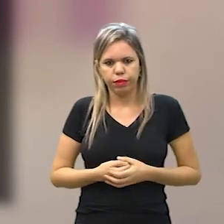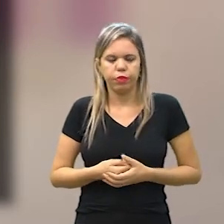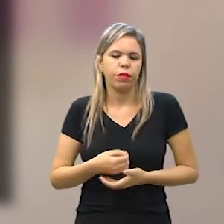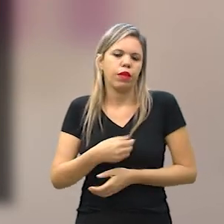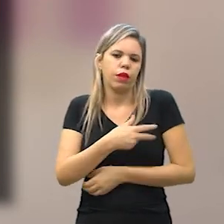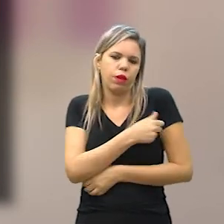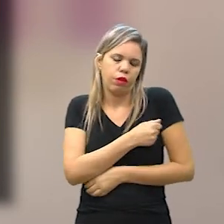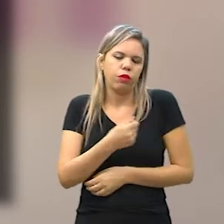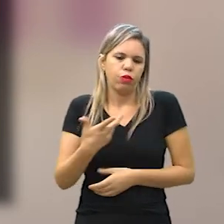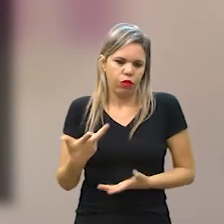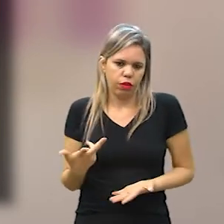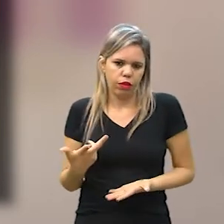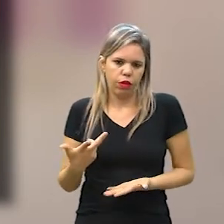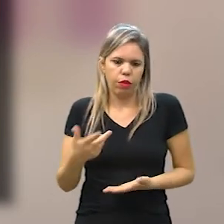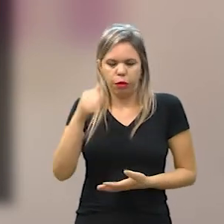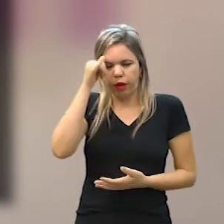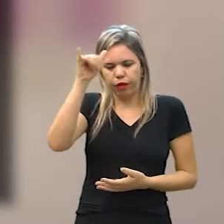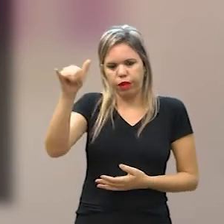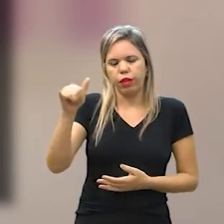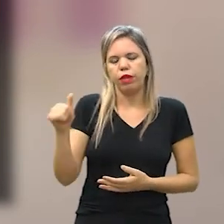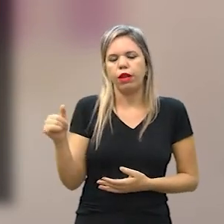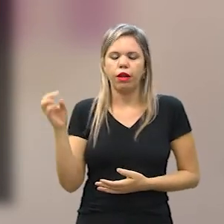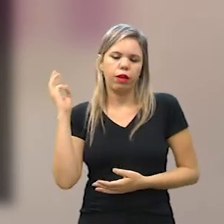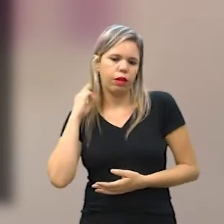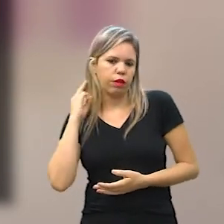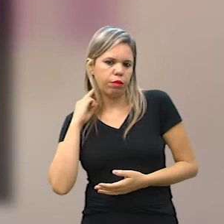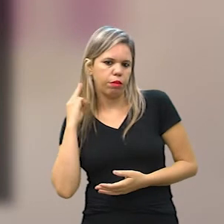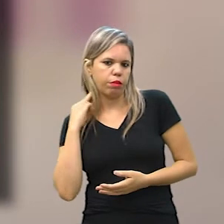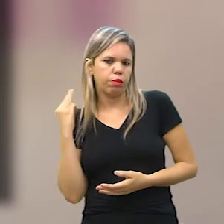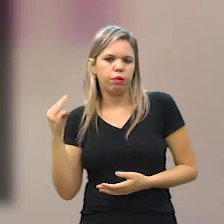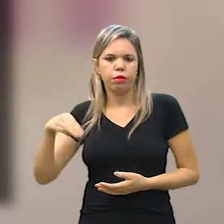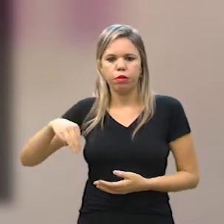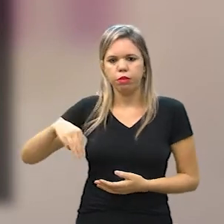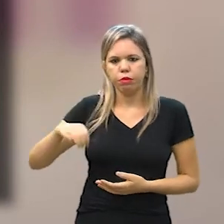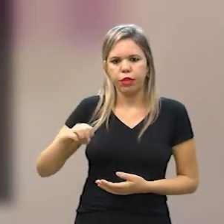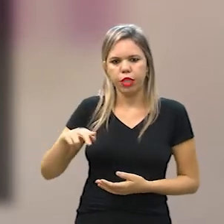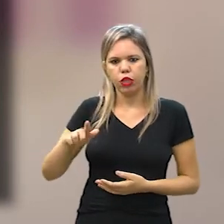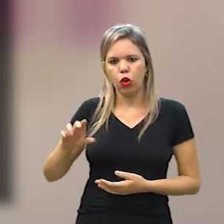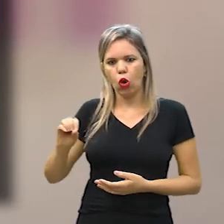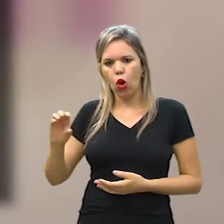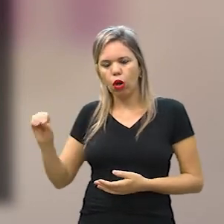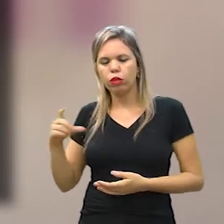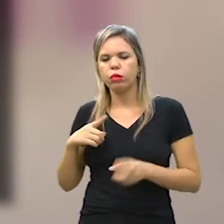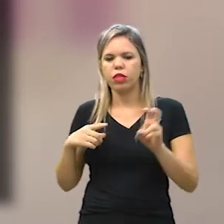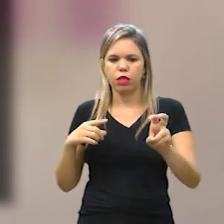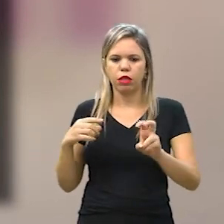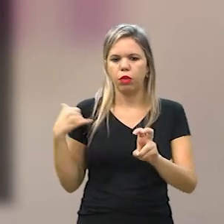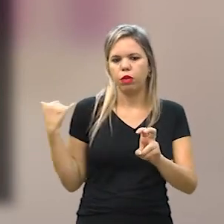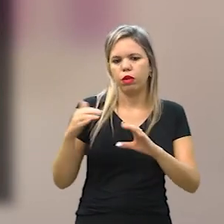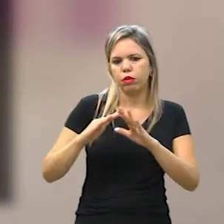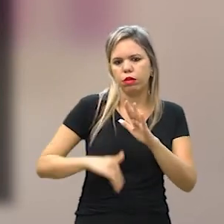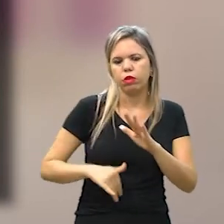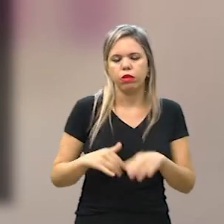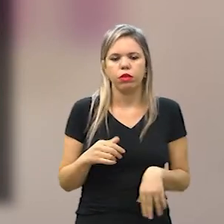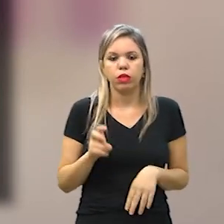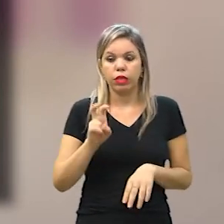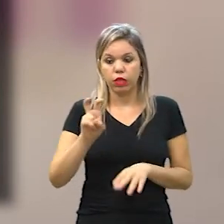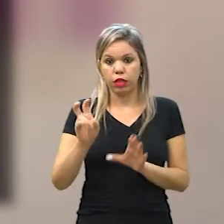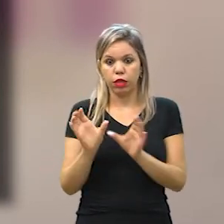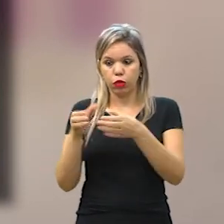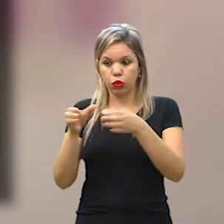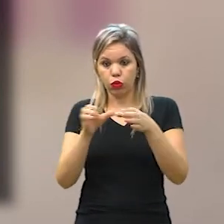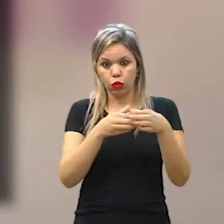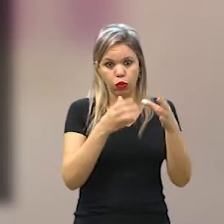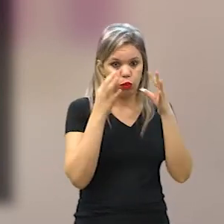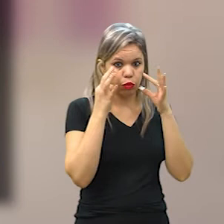meningococo C, para menores de 5 anos, tá? E nós temos 5 sorogrupos de meningococo